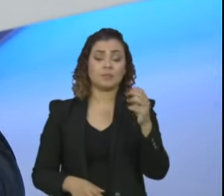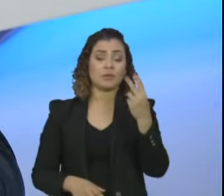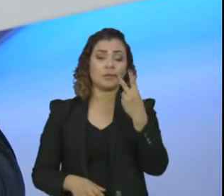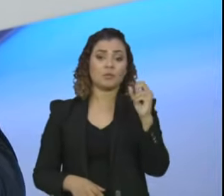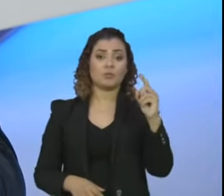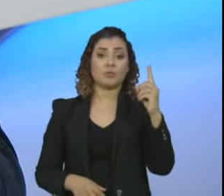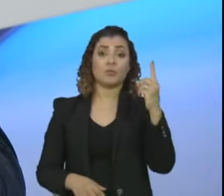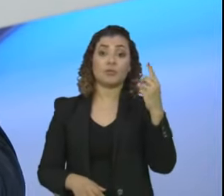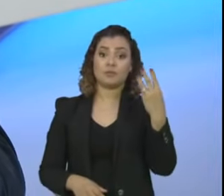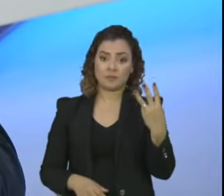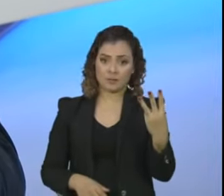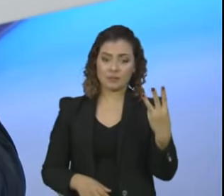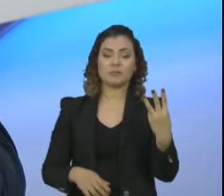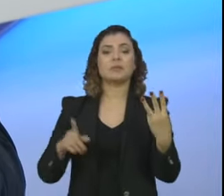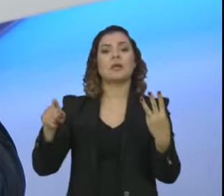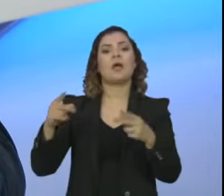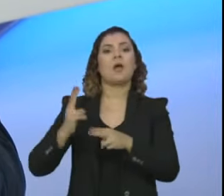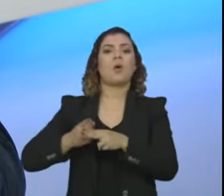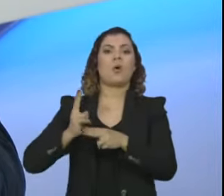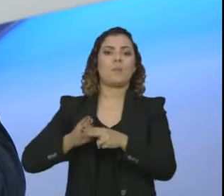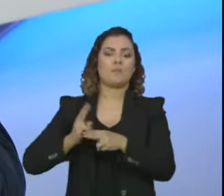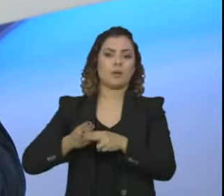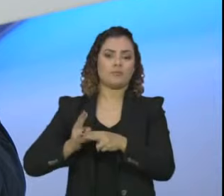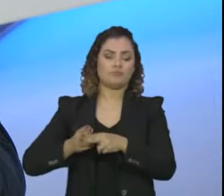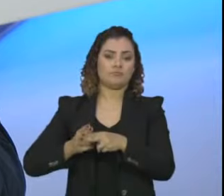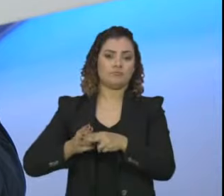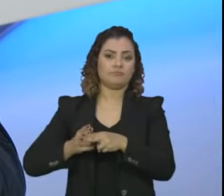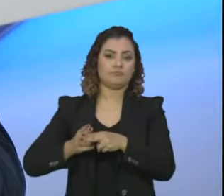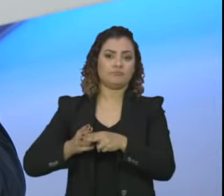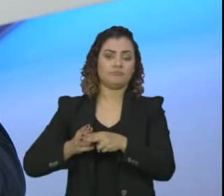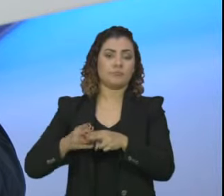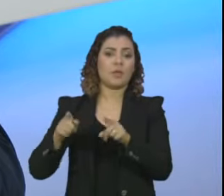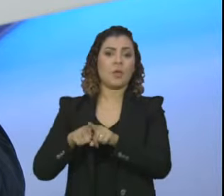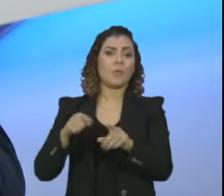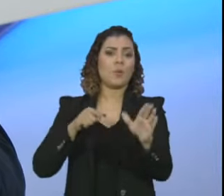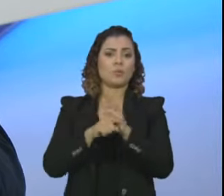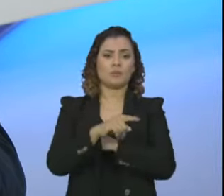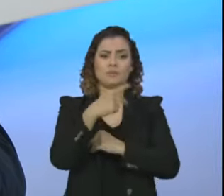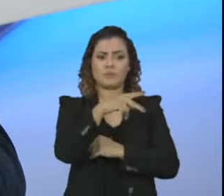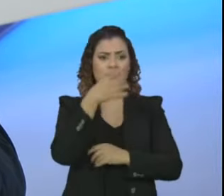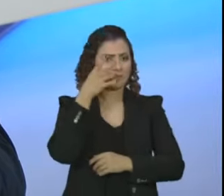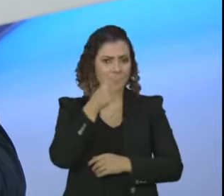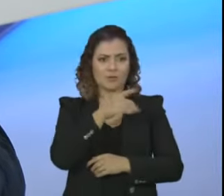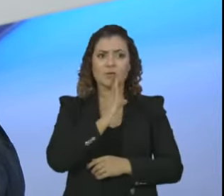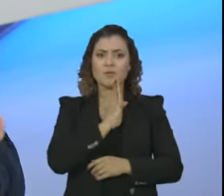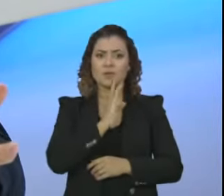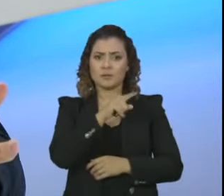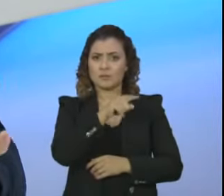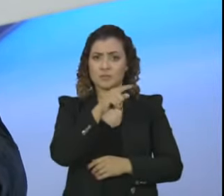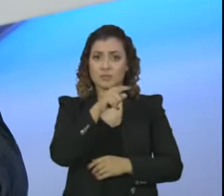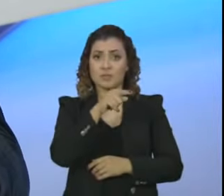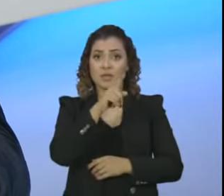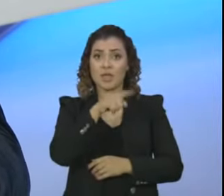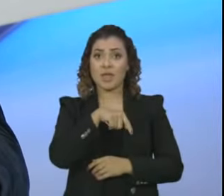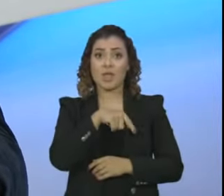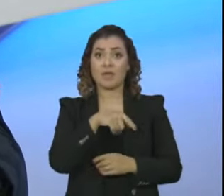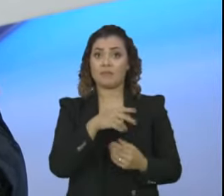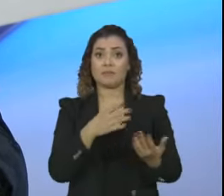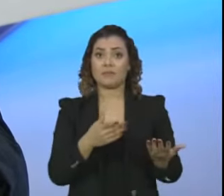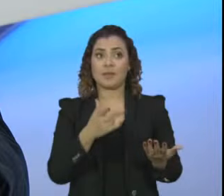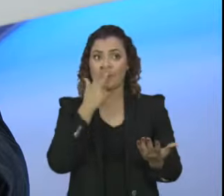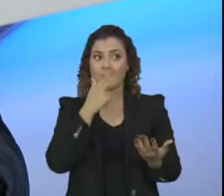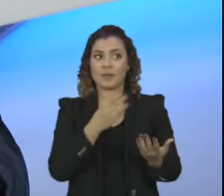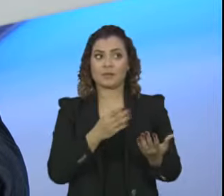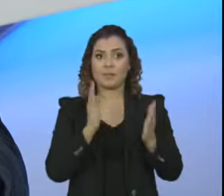lá no Colégio Pio brasileiro em Roma às vésperas do conclave eu perguntei ao Senhor se o senhor tinha conhecimento de que o senhor é considerado o papável